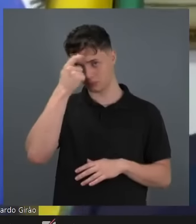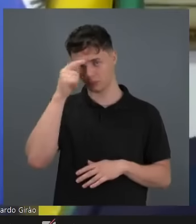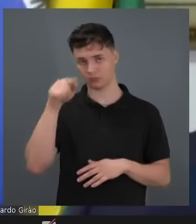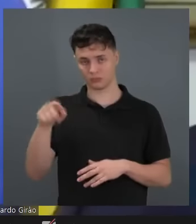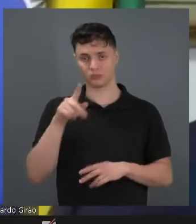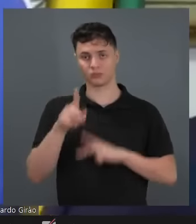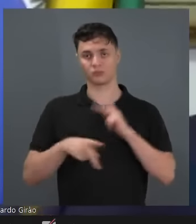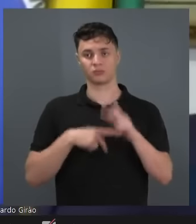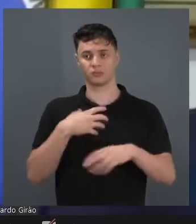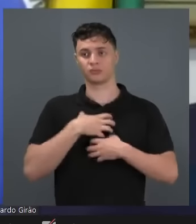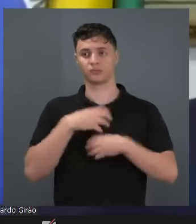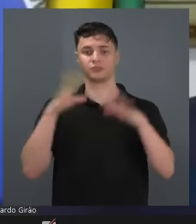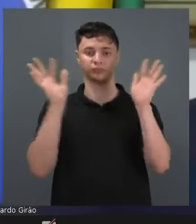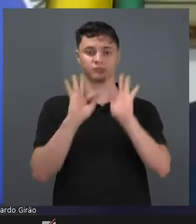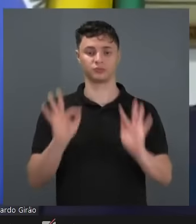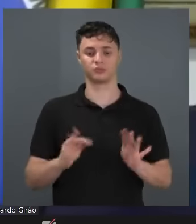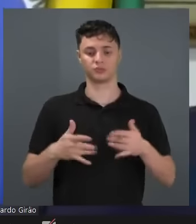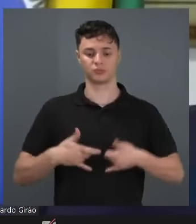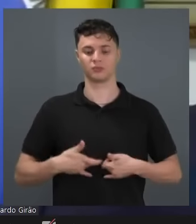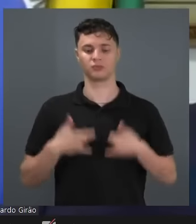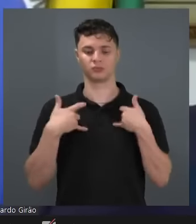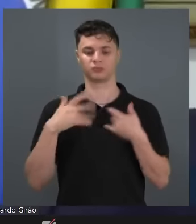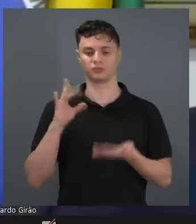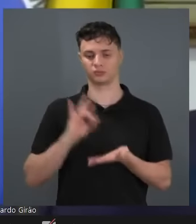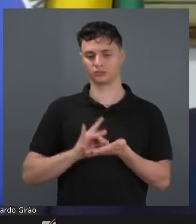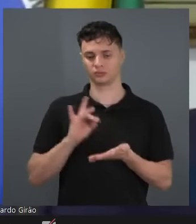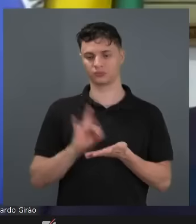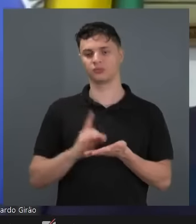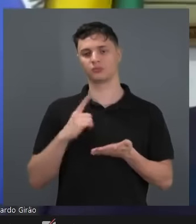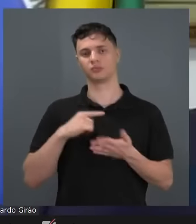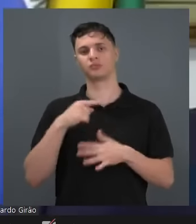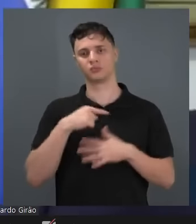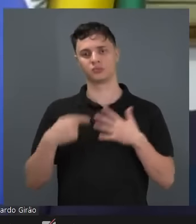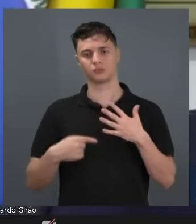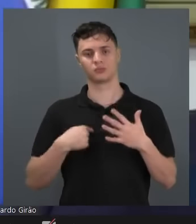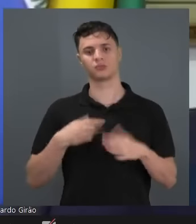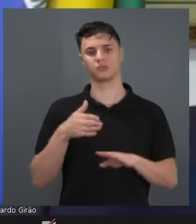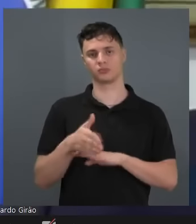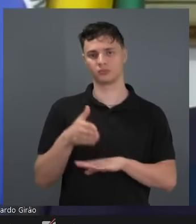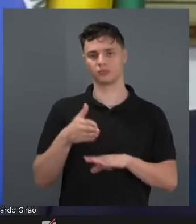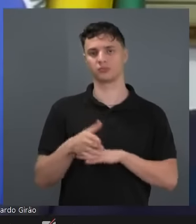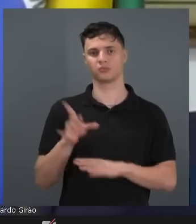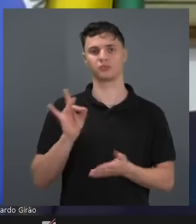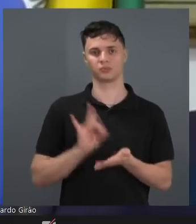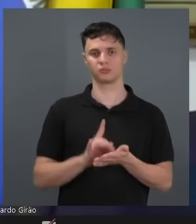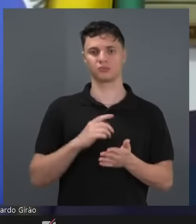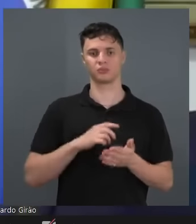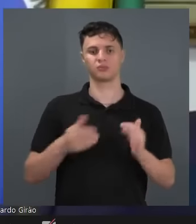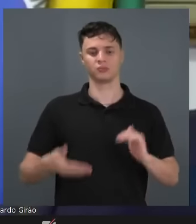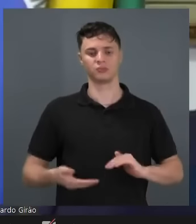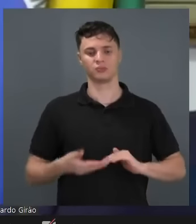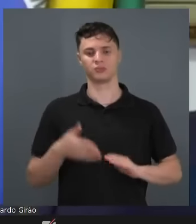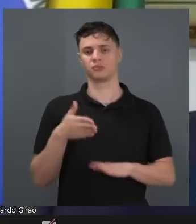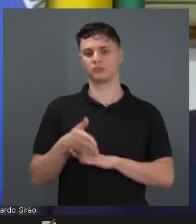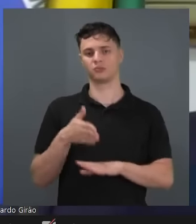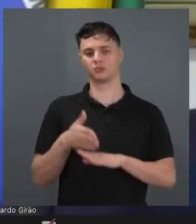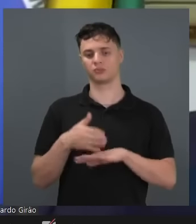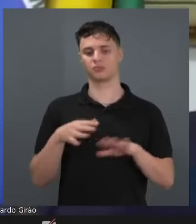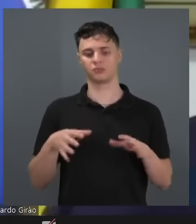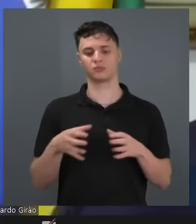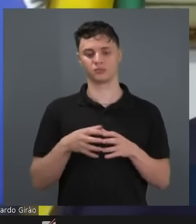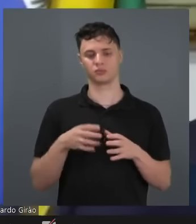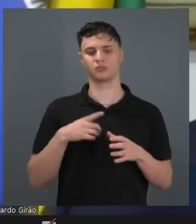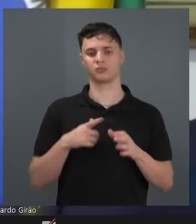feliz e orgulhoso disso tudo, em fazer parte desse Congresso, em fazer parte desse grupo,